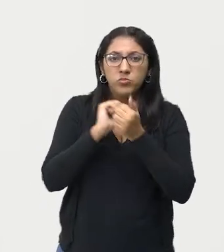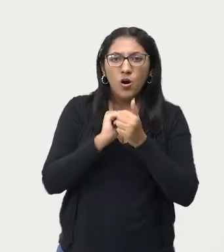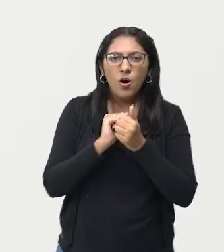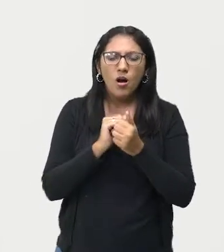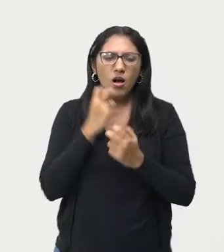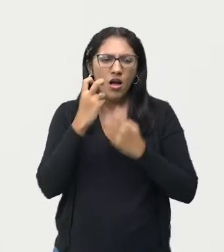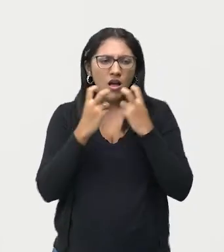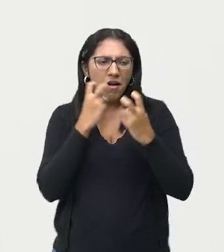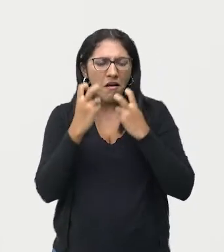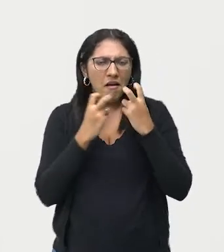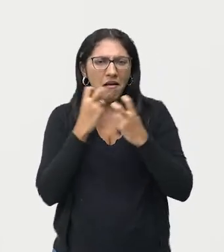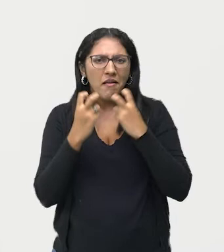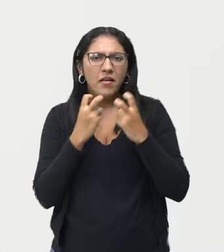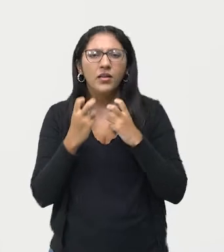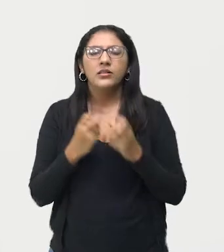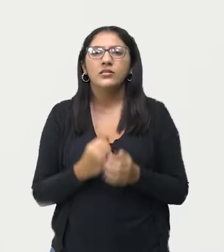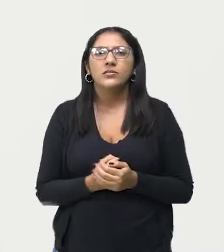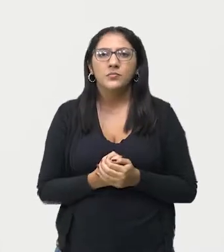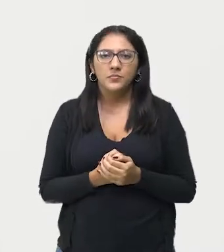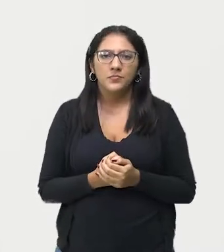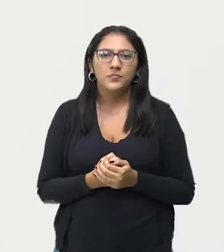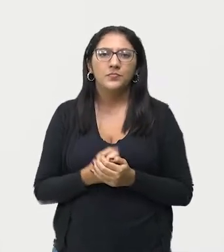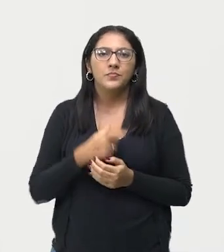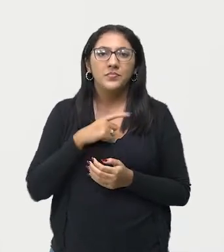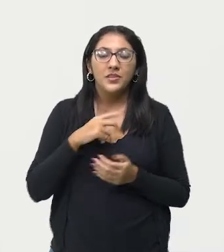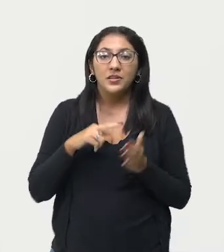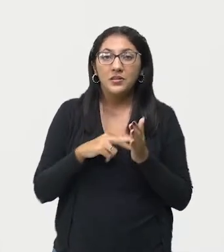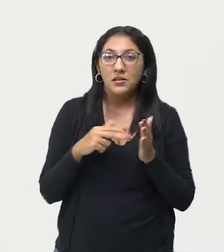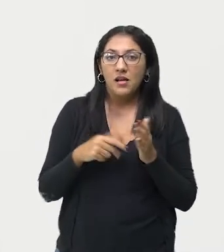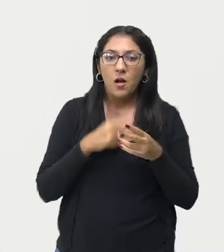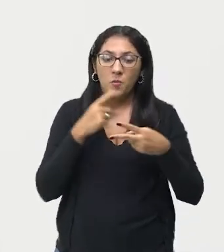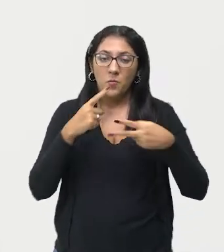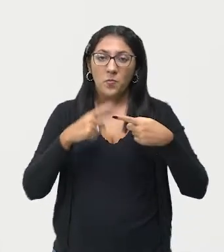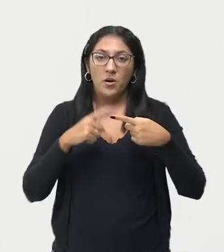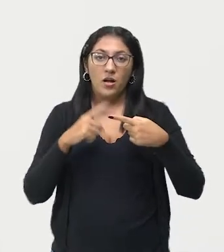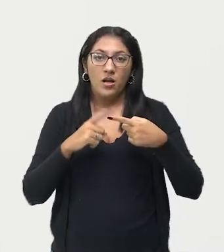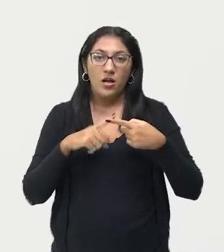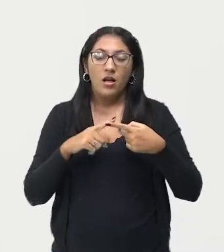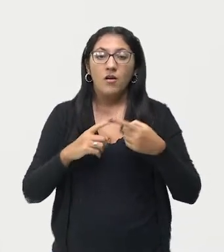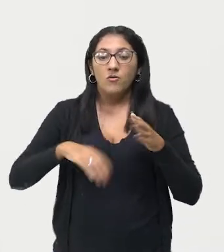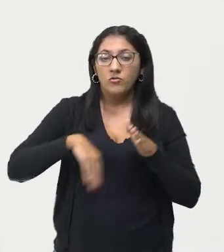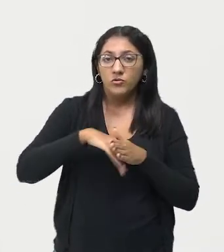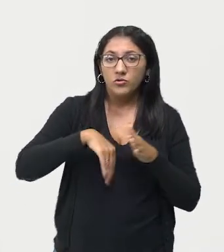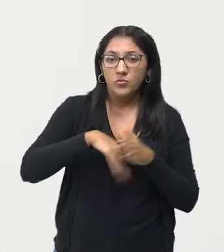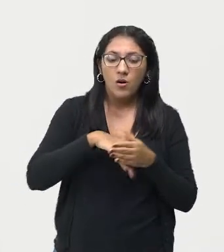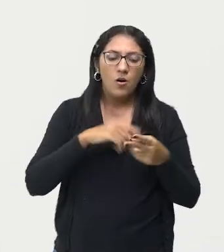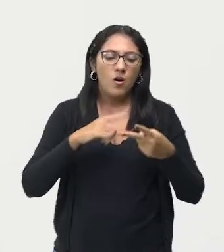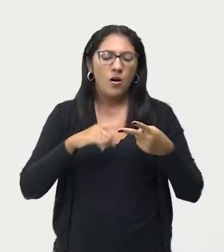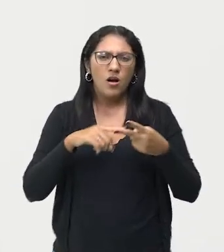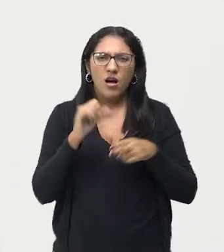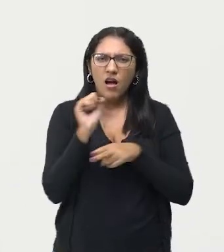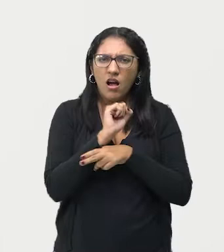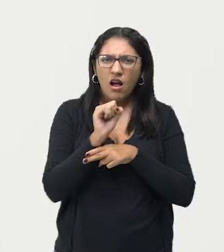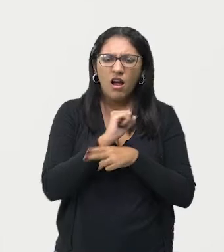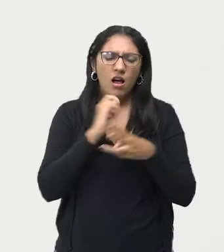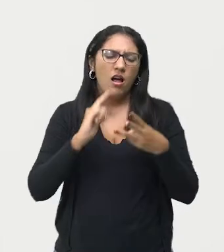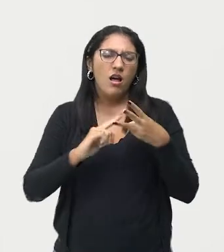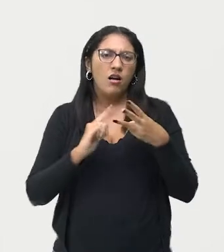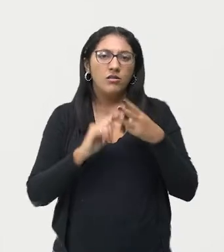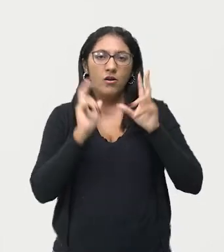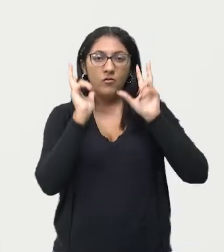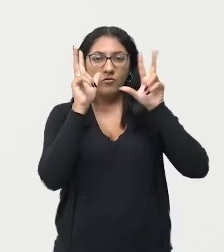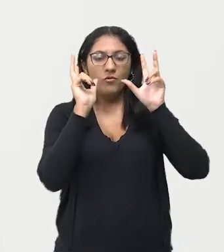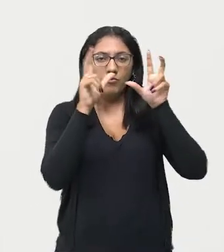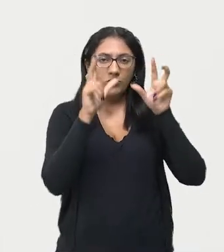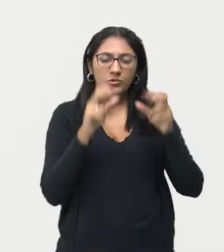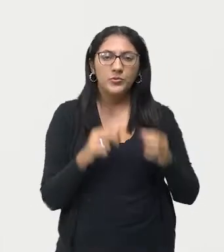cobertura esportiva era baseada no tripé futebol, Fórmula 1 ou Fórmula Indy e vôlei,